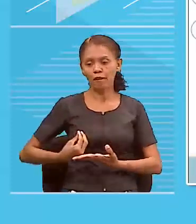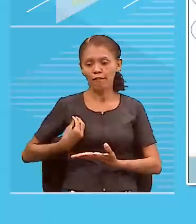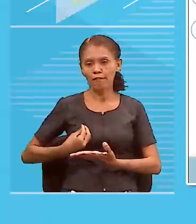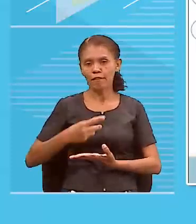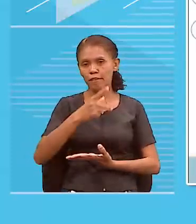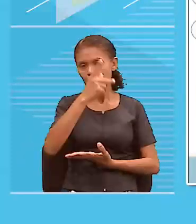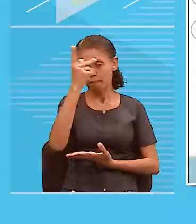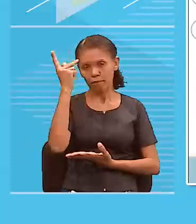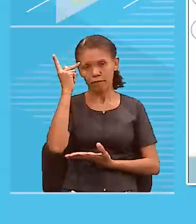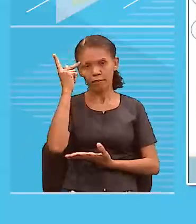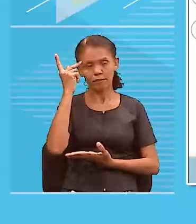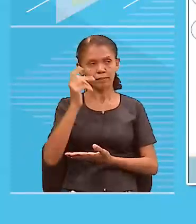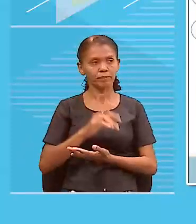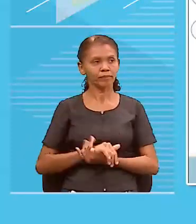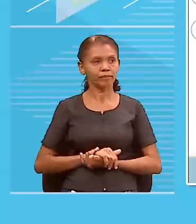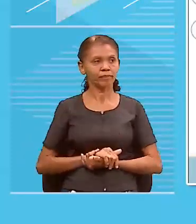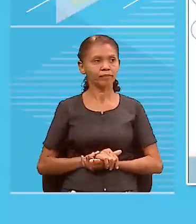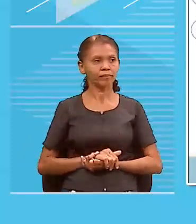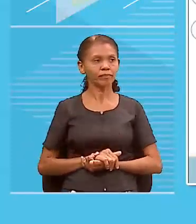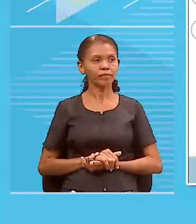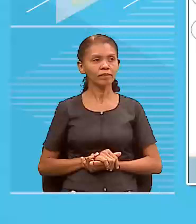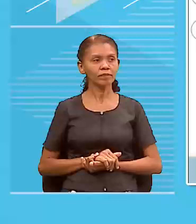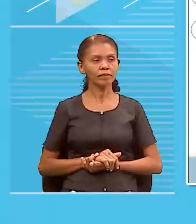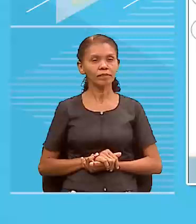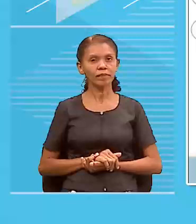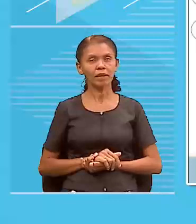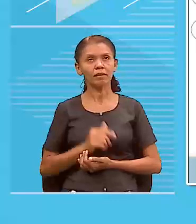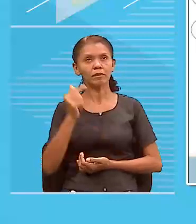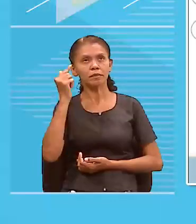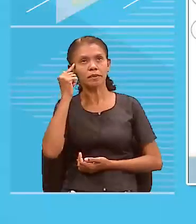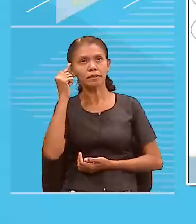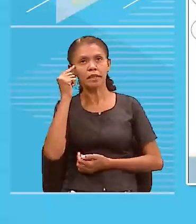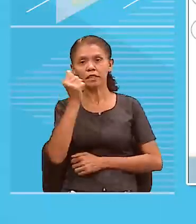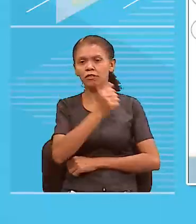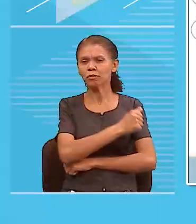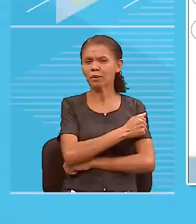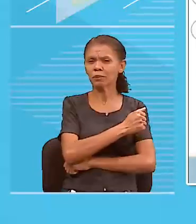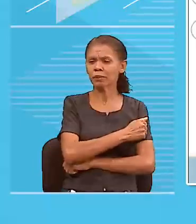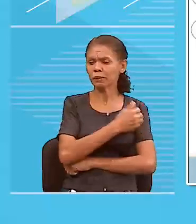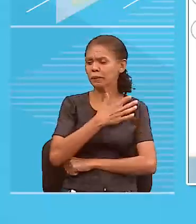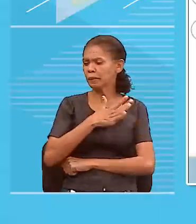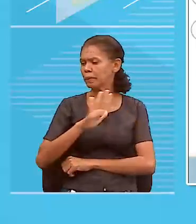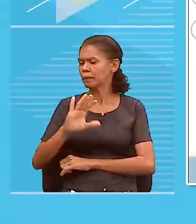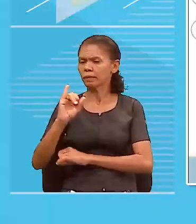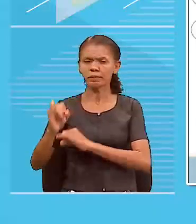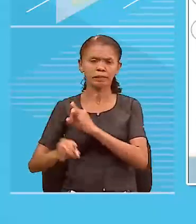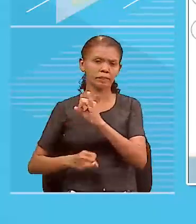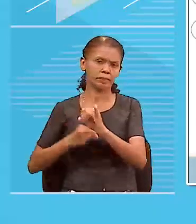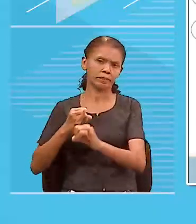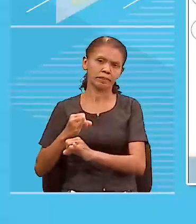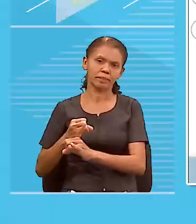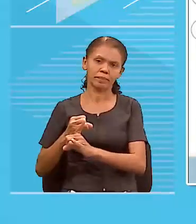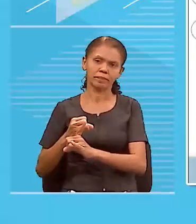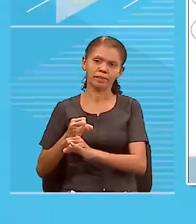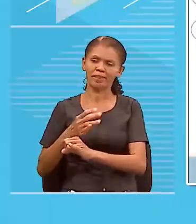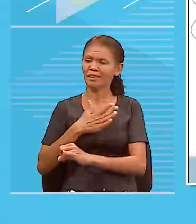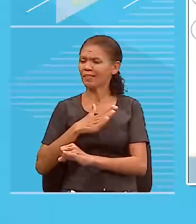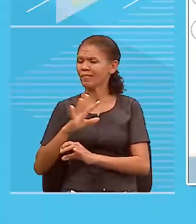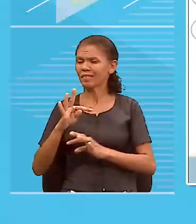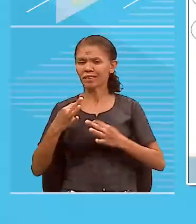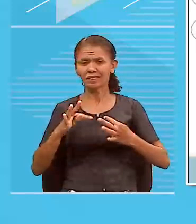um aluno que não goste da da internet que não goste da